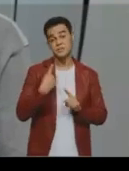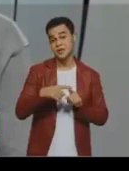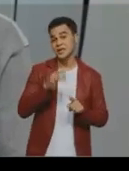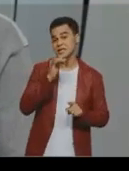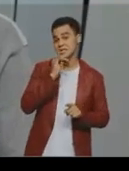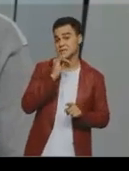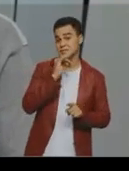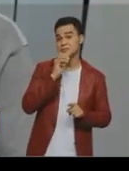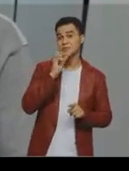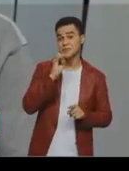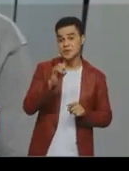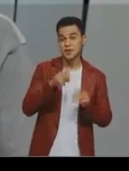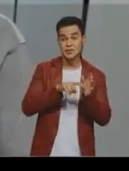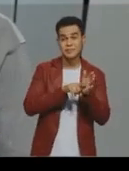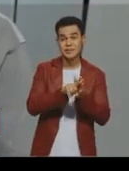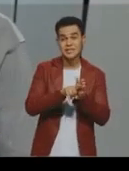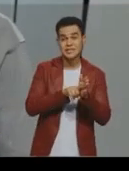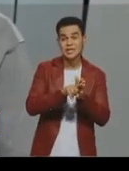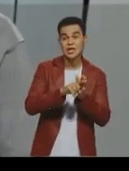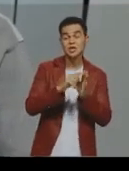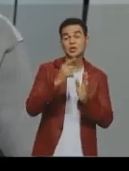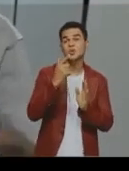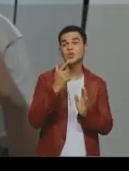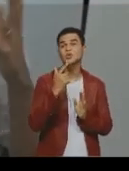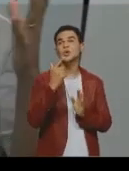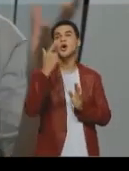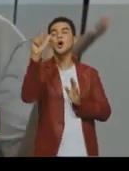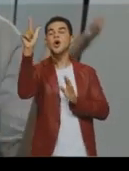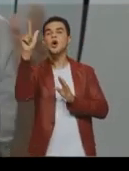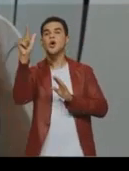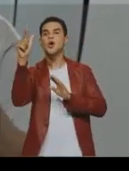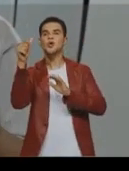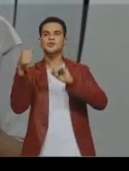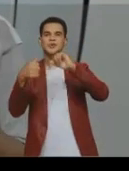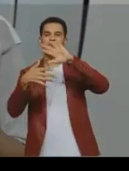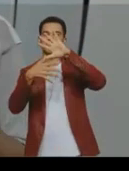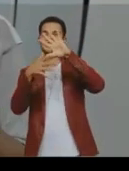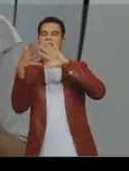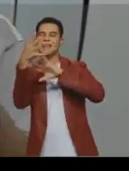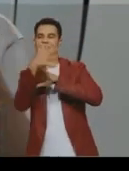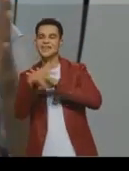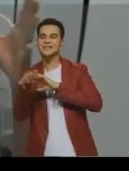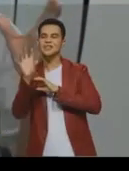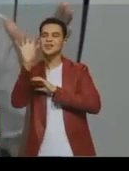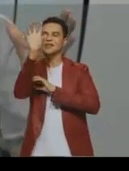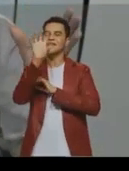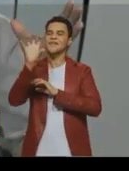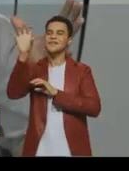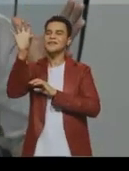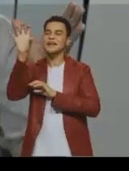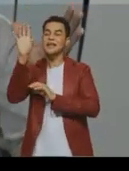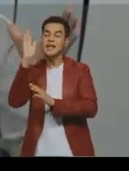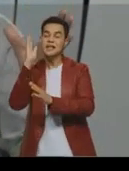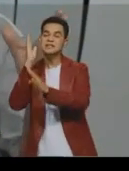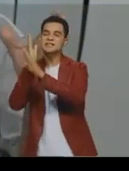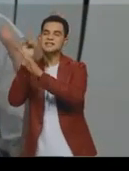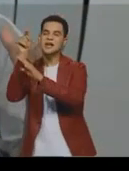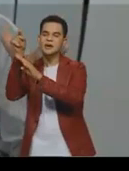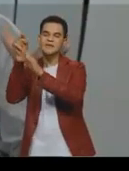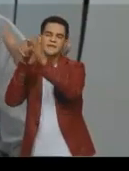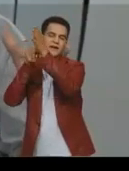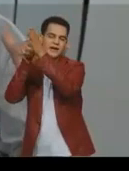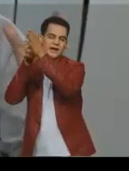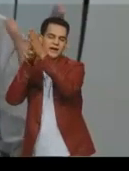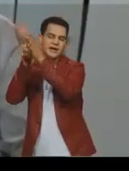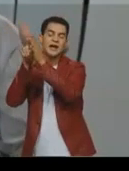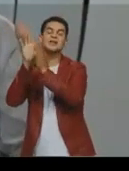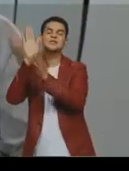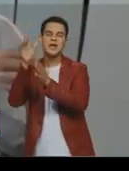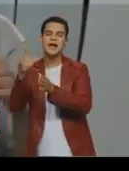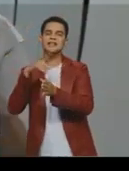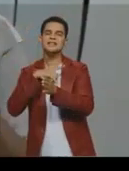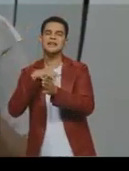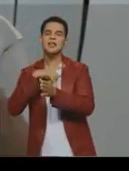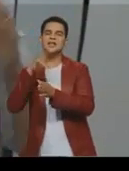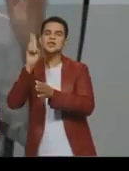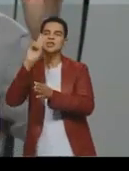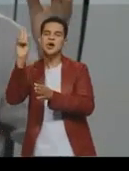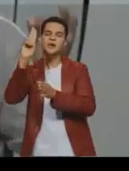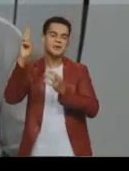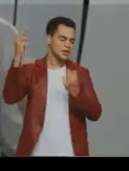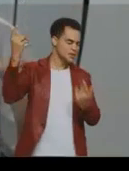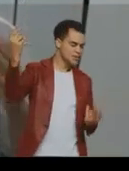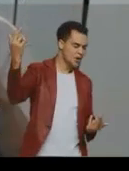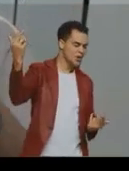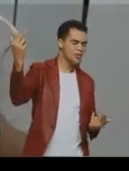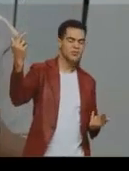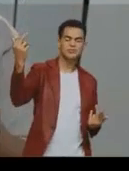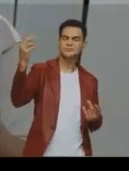no outro continente, descobre um animal e acha que descobriu uma coisa nova, quando ele vai pesquisar lá, ele vai ver que já foi descoberto aquele animal,